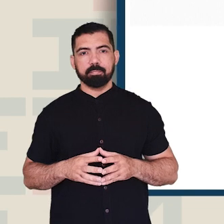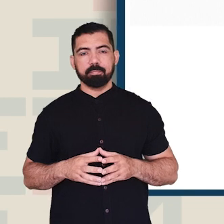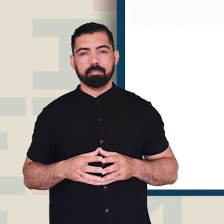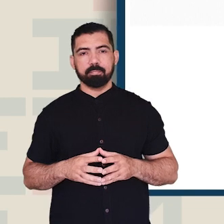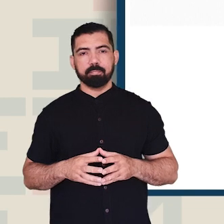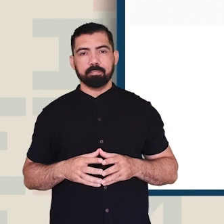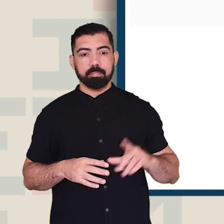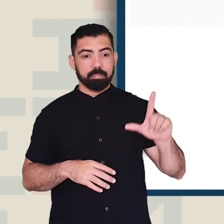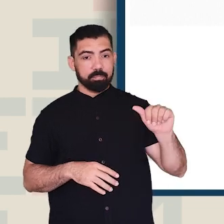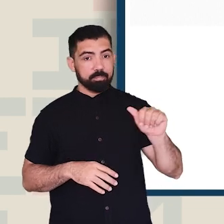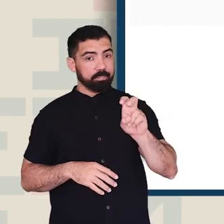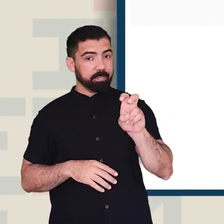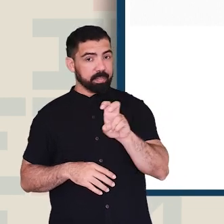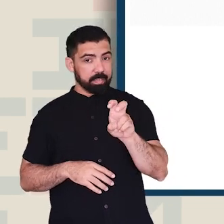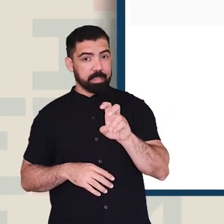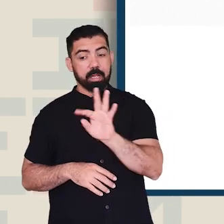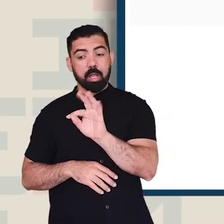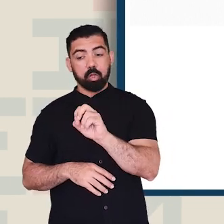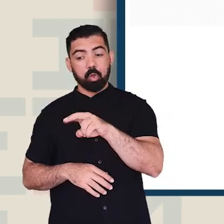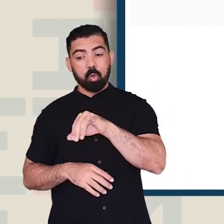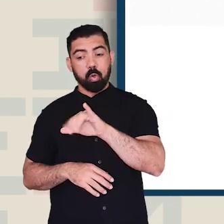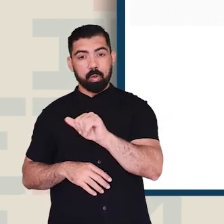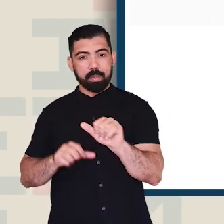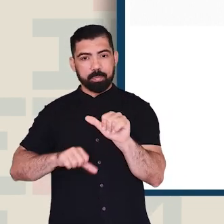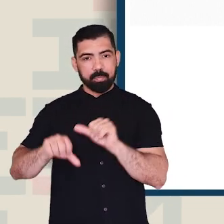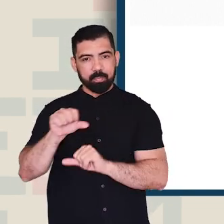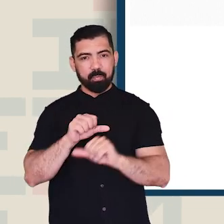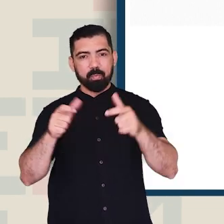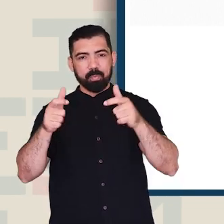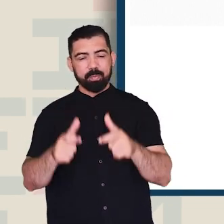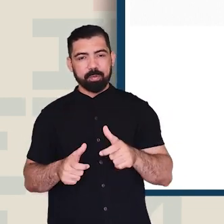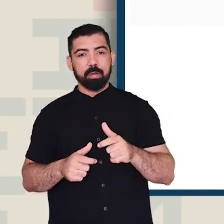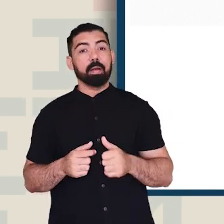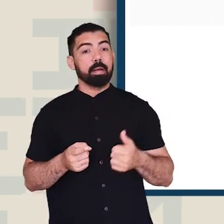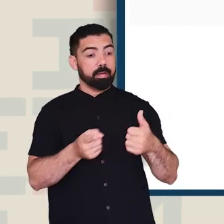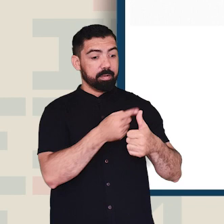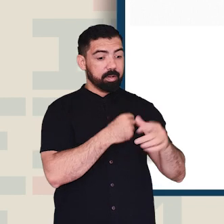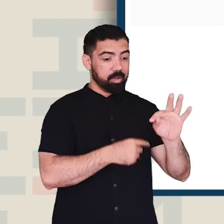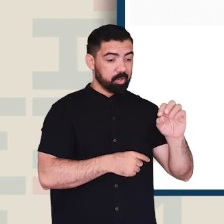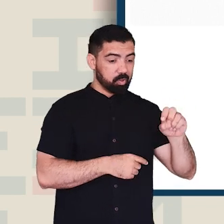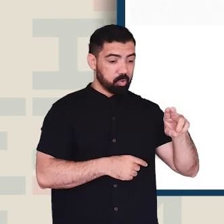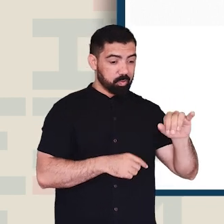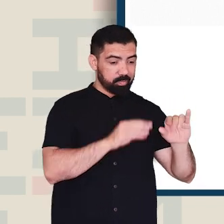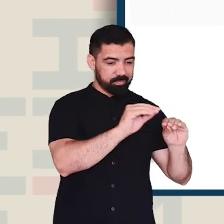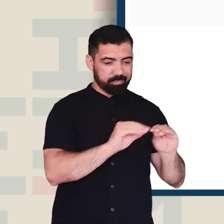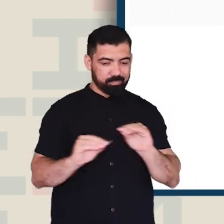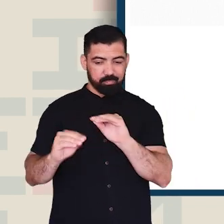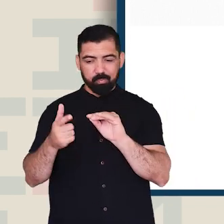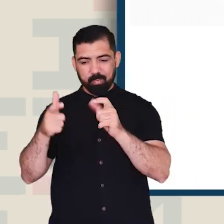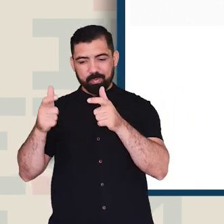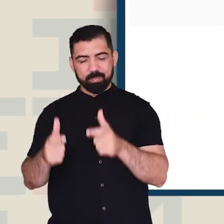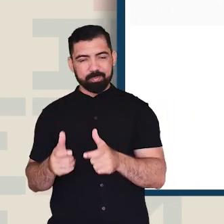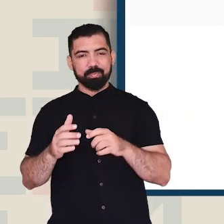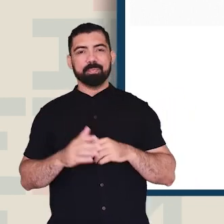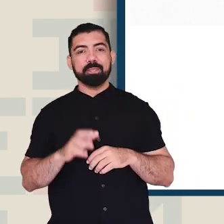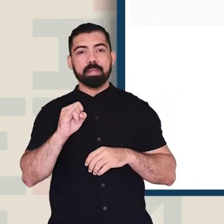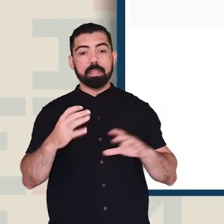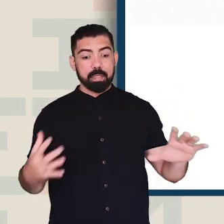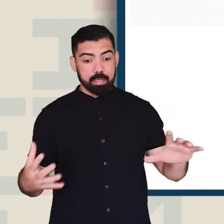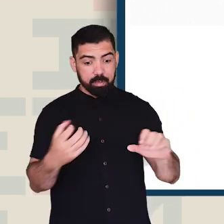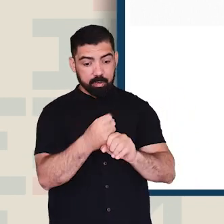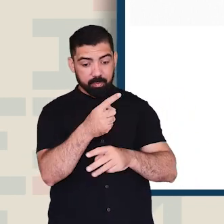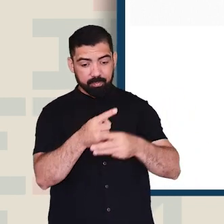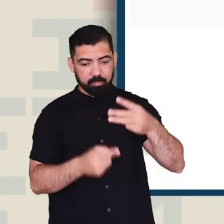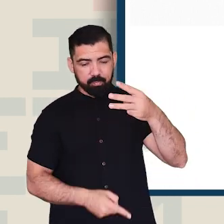Lá a quinta e a tônica agora está bem aqui, né? Ou seja, essa tônica que era aqui, agora está aqui. Então, se eu somar os